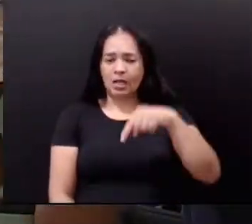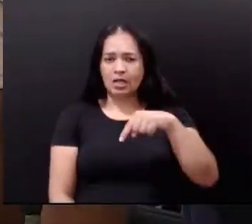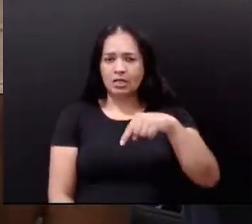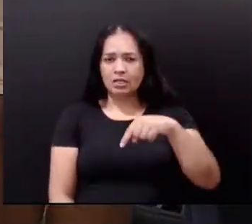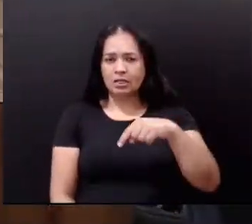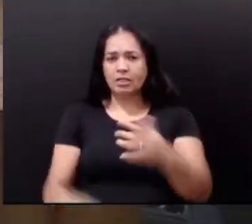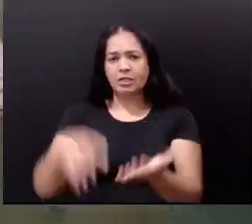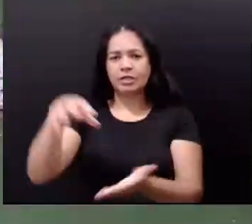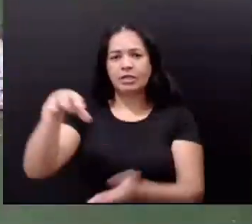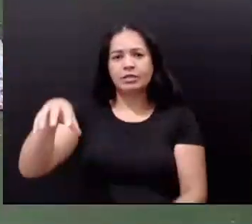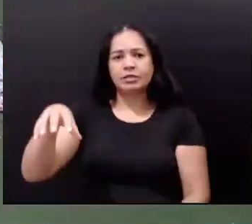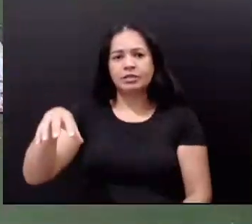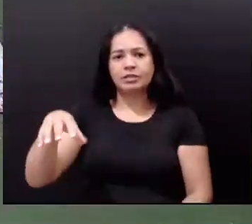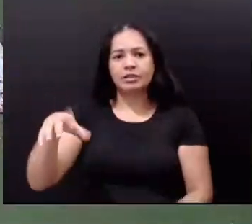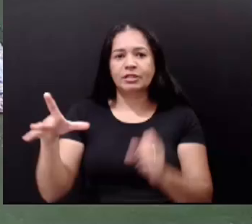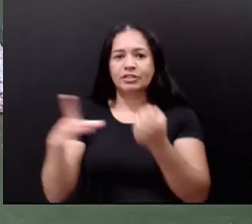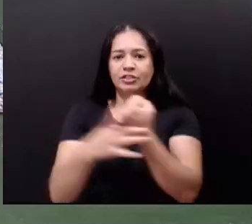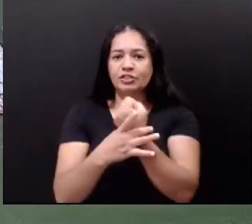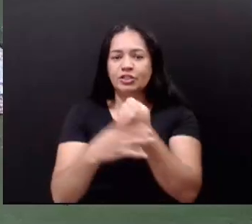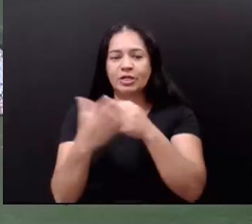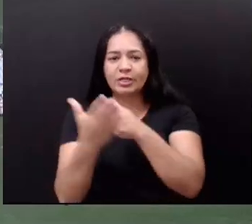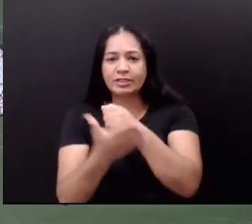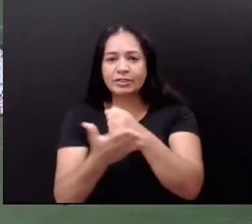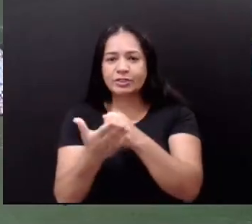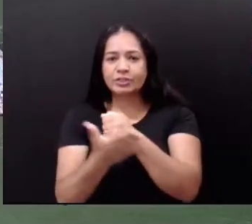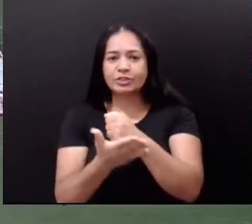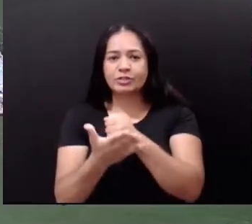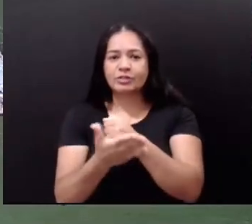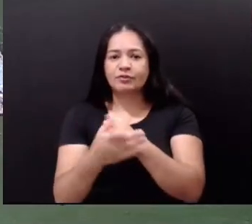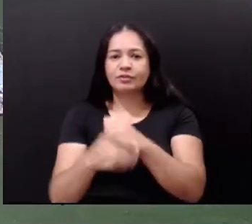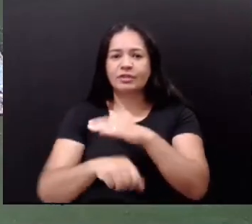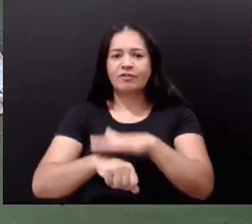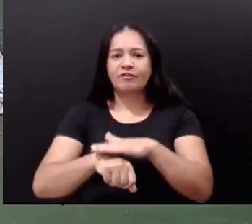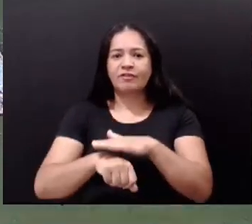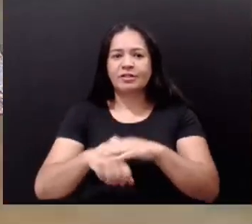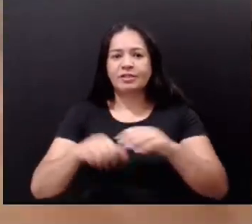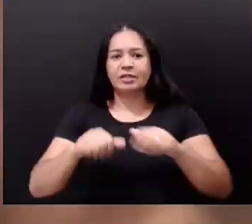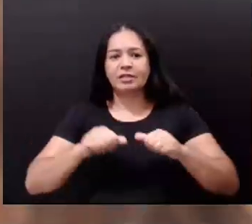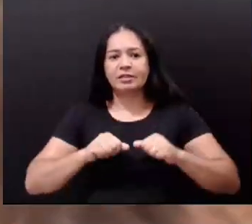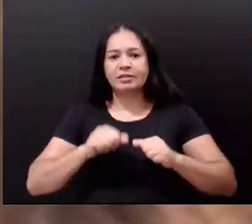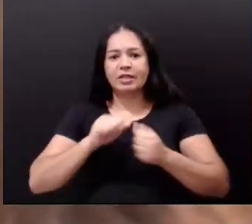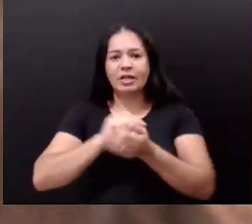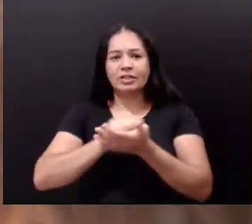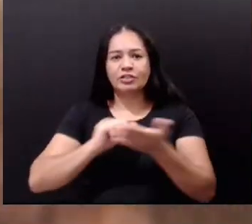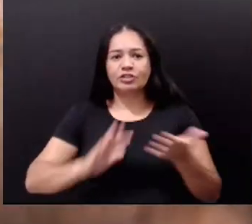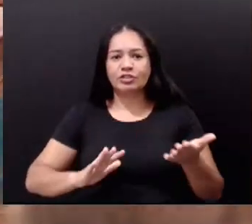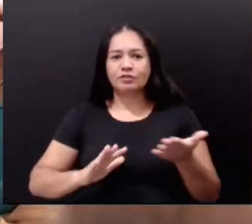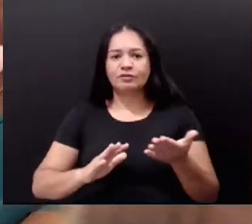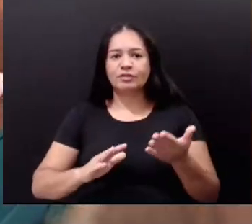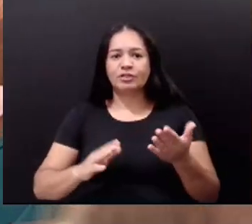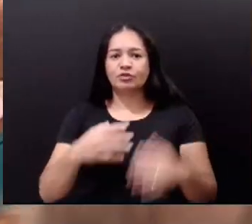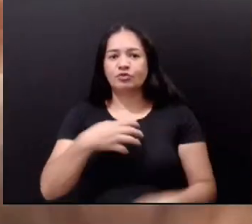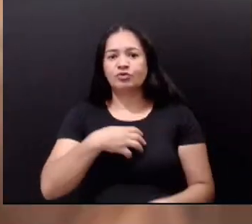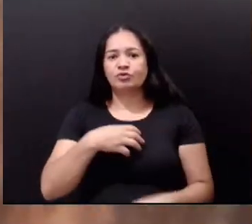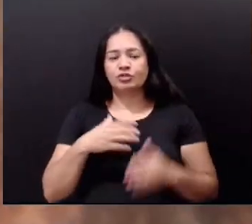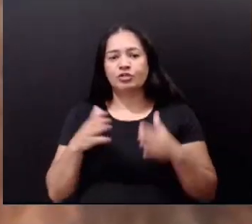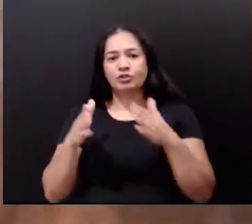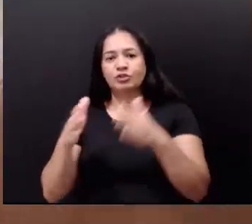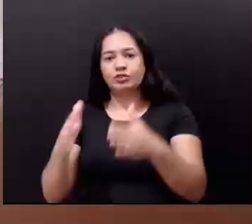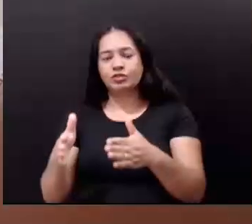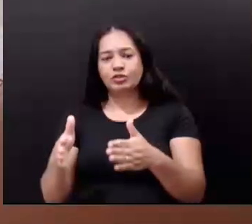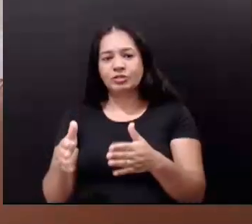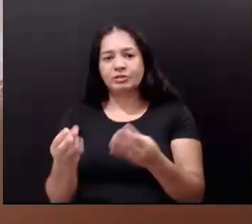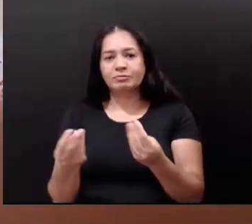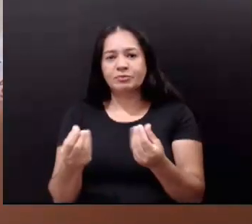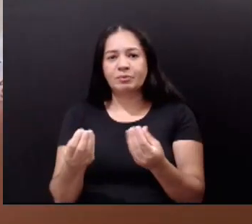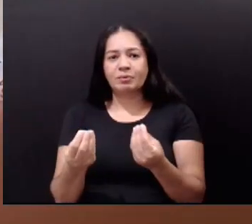garantia básica, vocês fazem muitas atividades sempre como um meio para chegar até o assistido, né? É como se fosse uma isca,